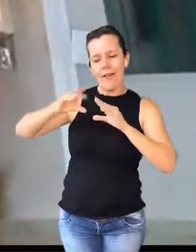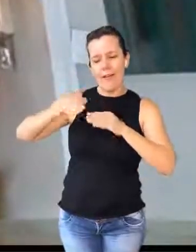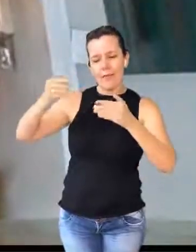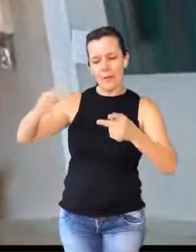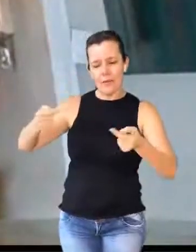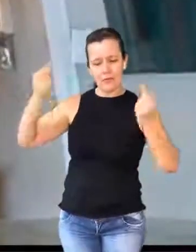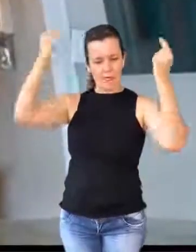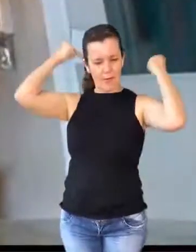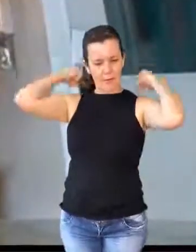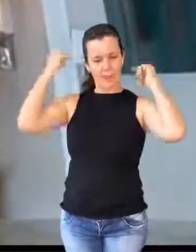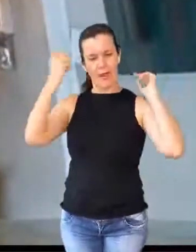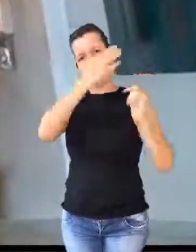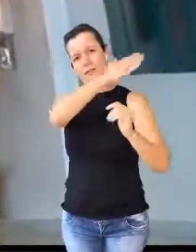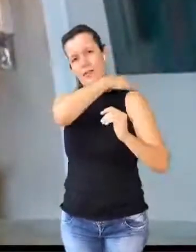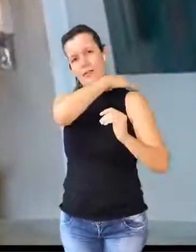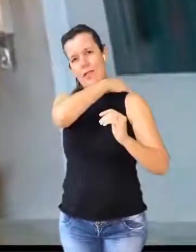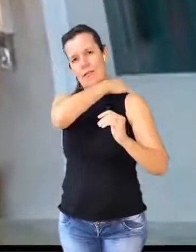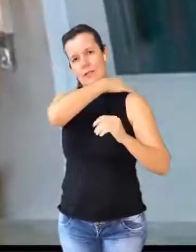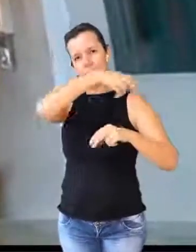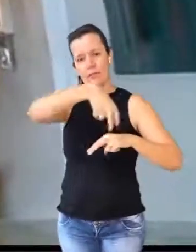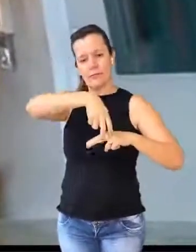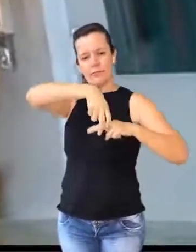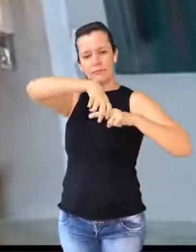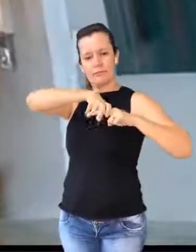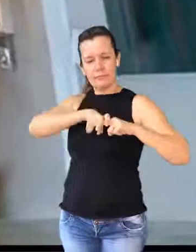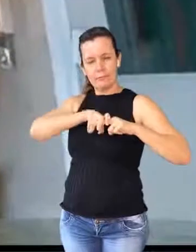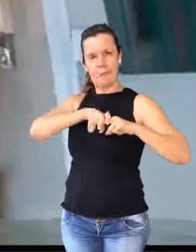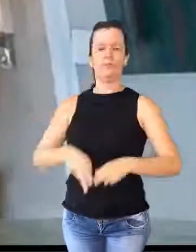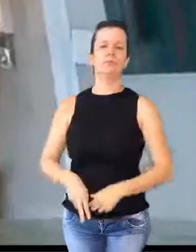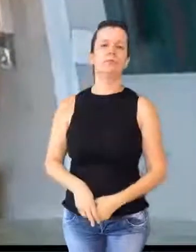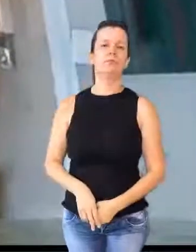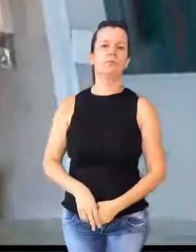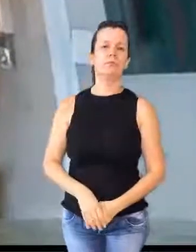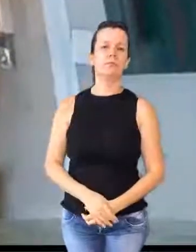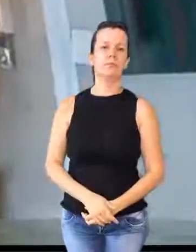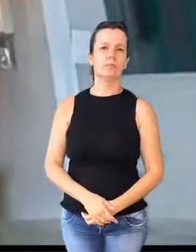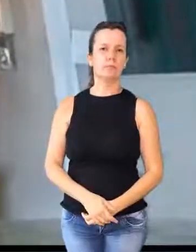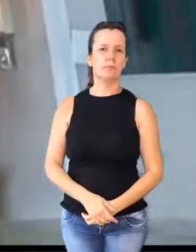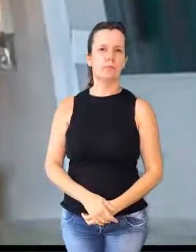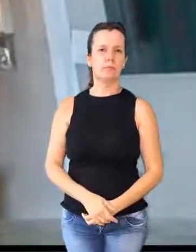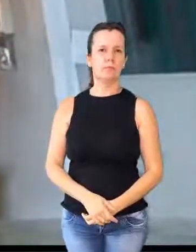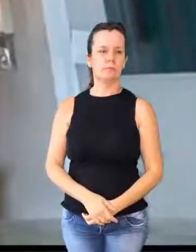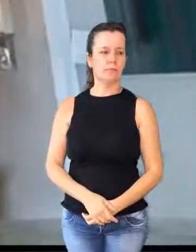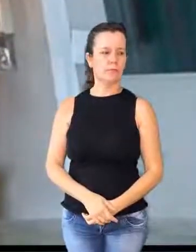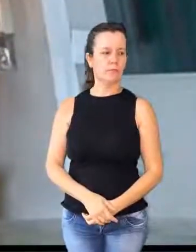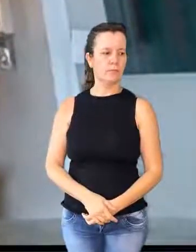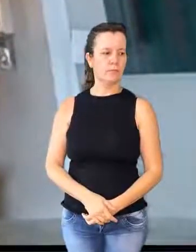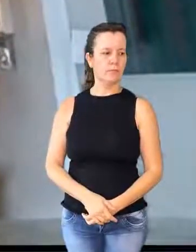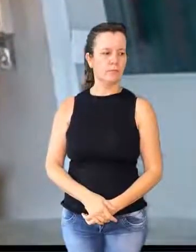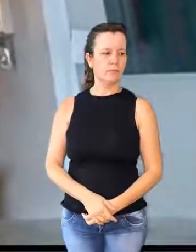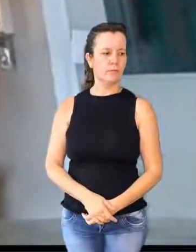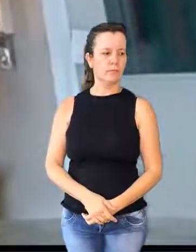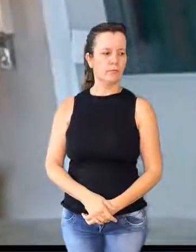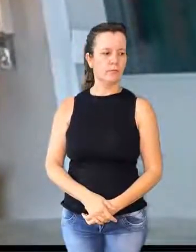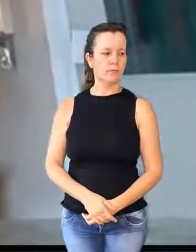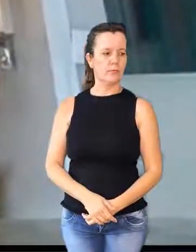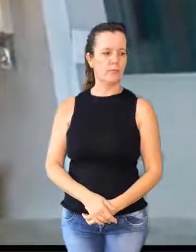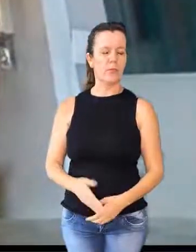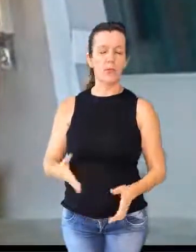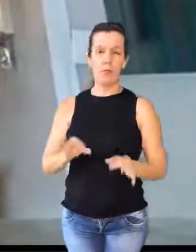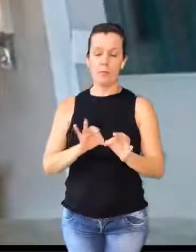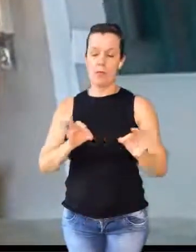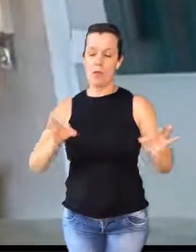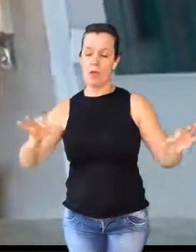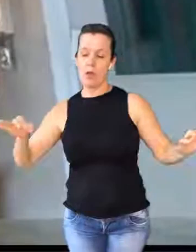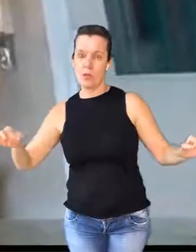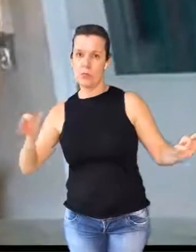ó, corto. Que vai ser o tamanho que eu vou cortar o tecido para poder fazer